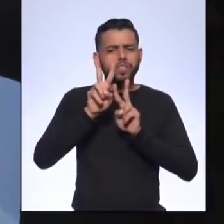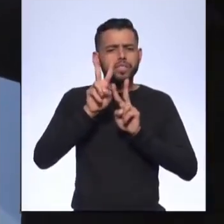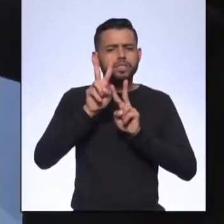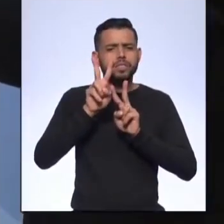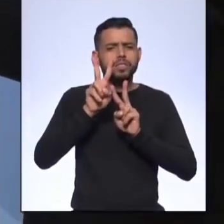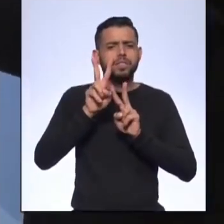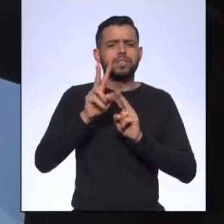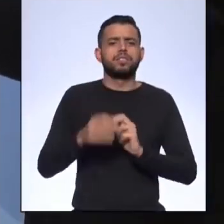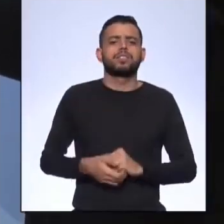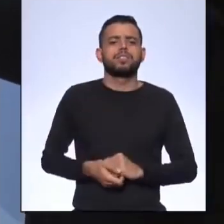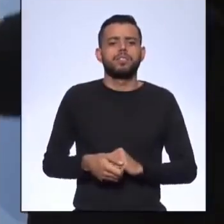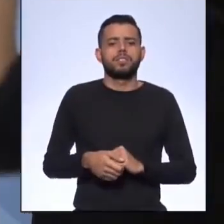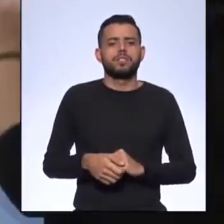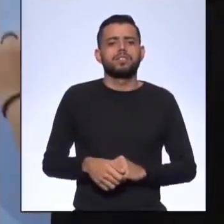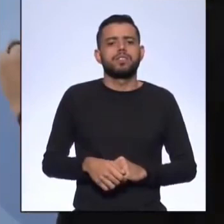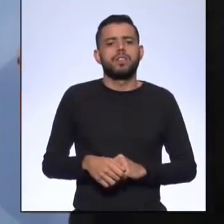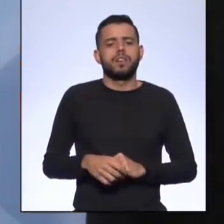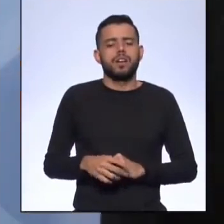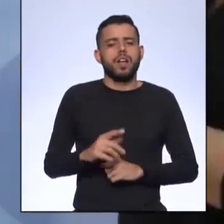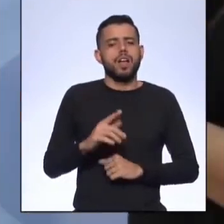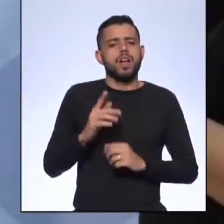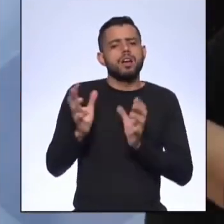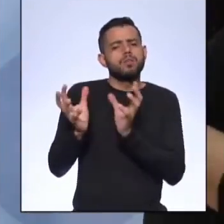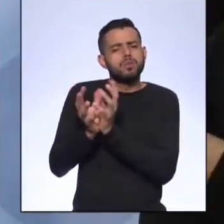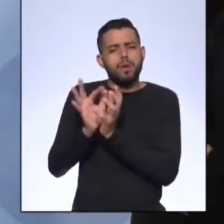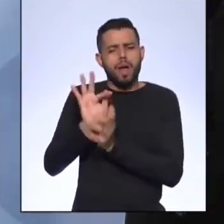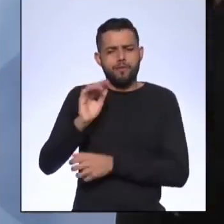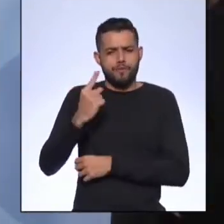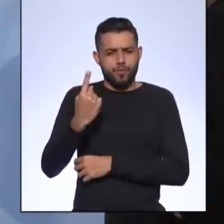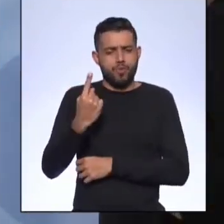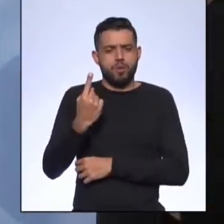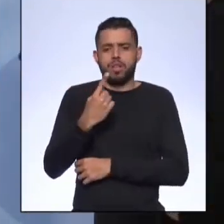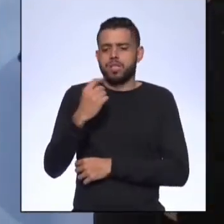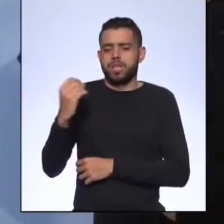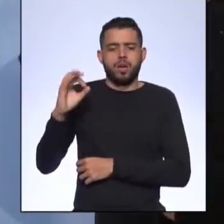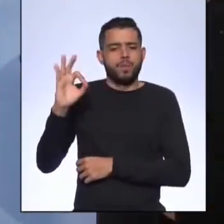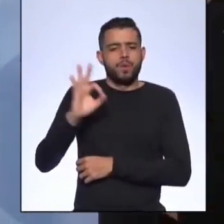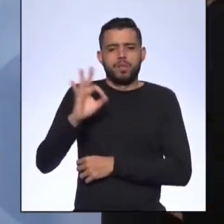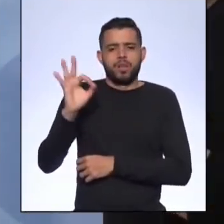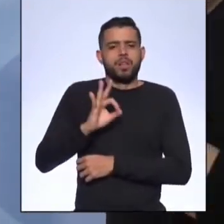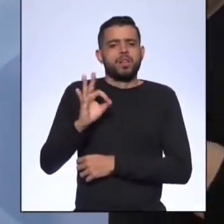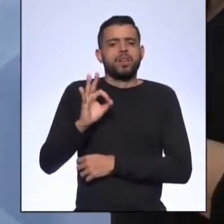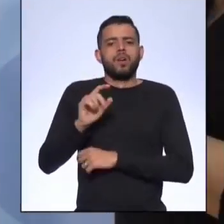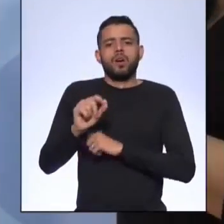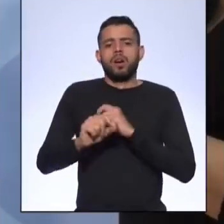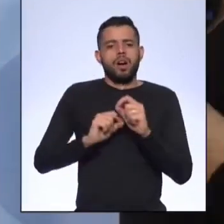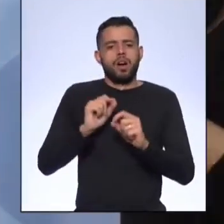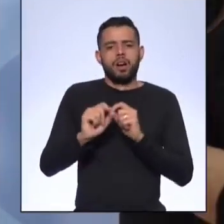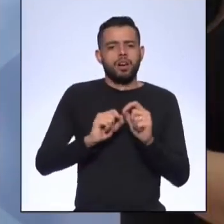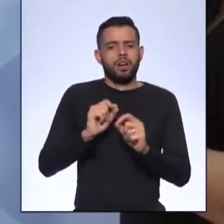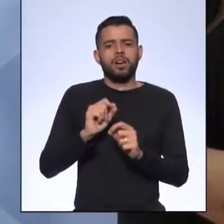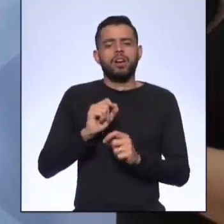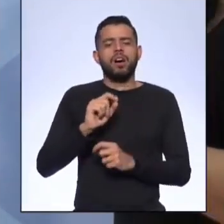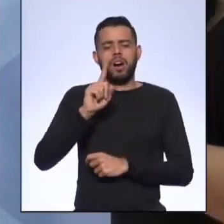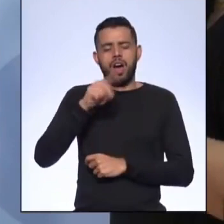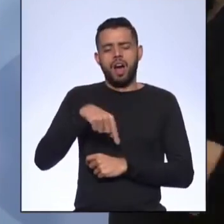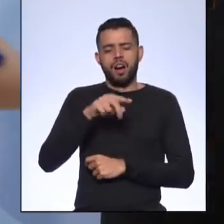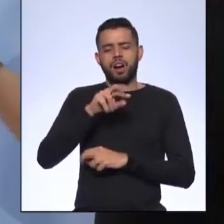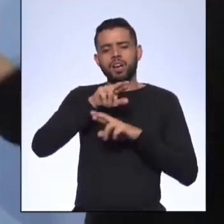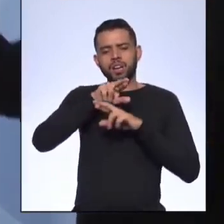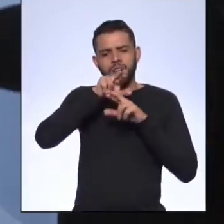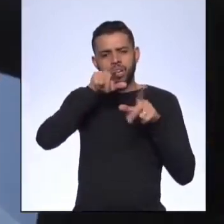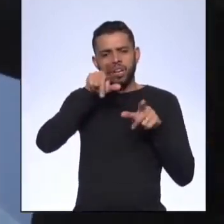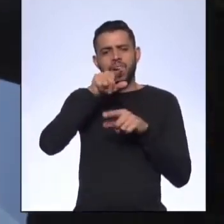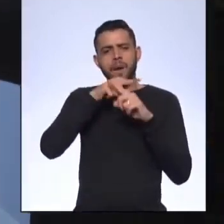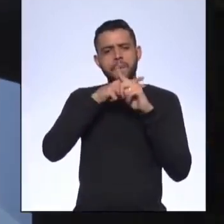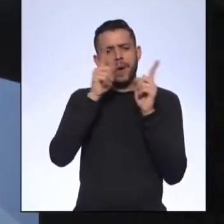ó, é aquele caso da geração F1, tá? Então, 100% desses indivíduos, eles serão heterozigotos, mas